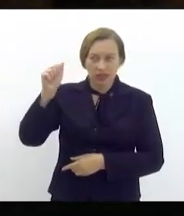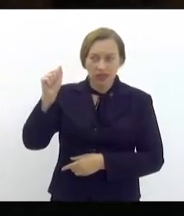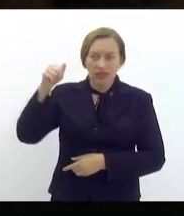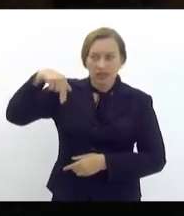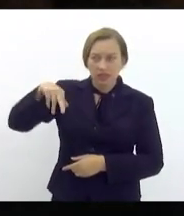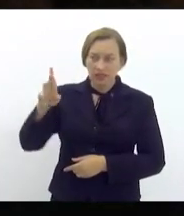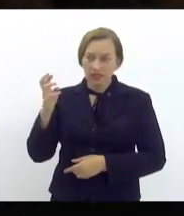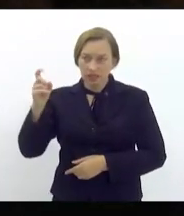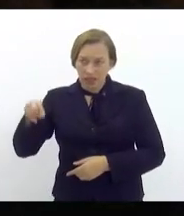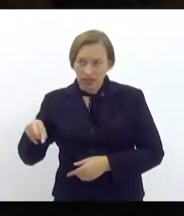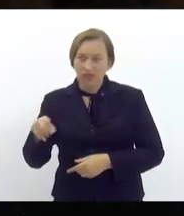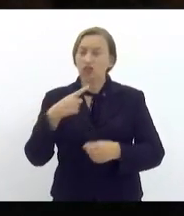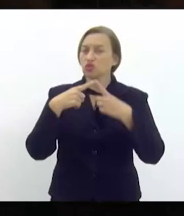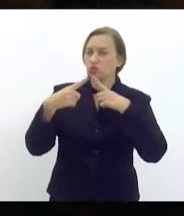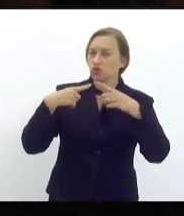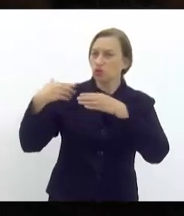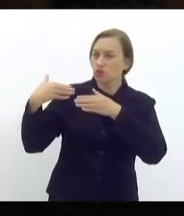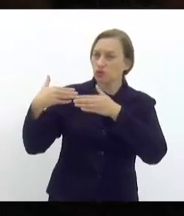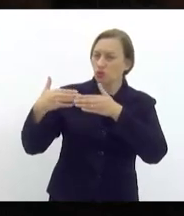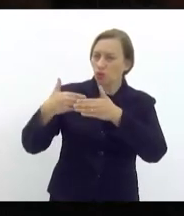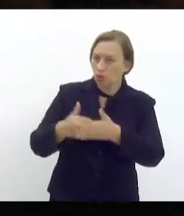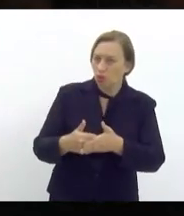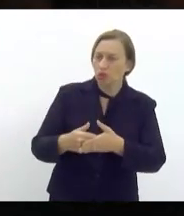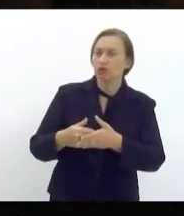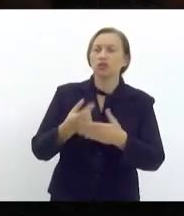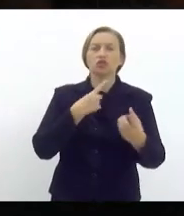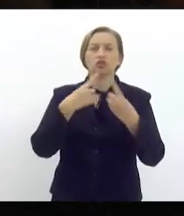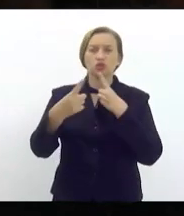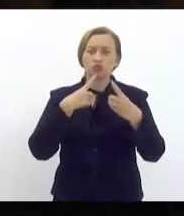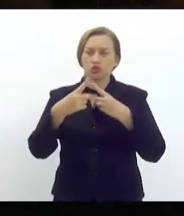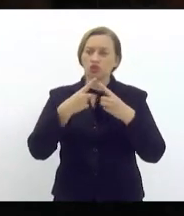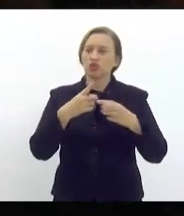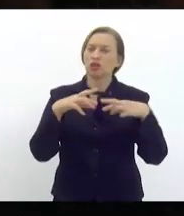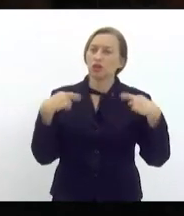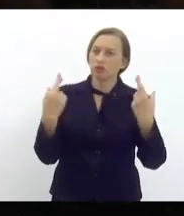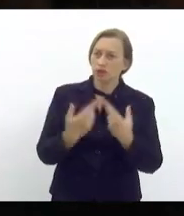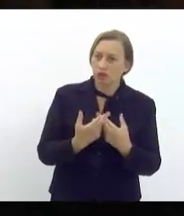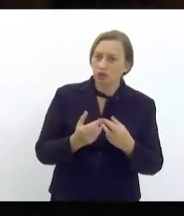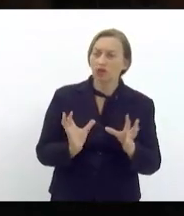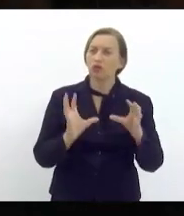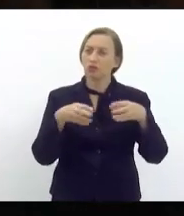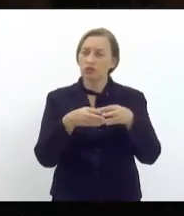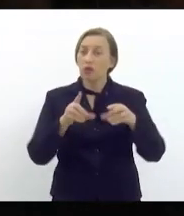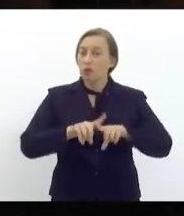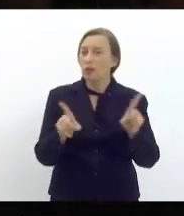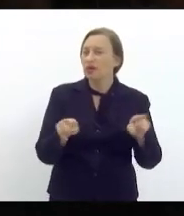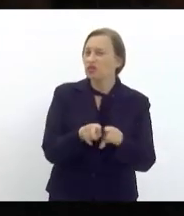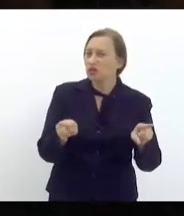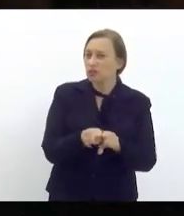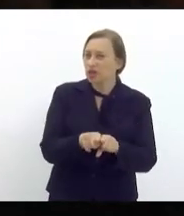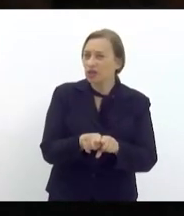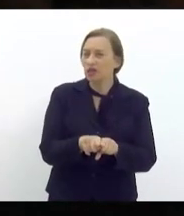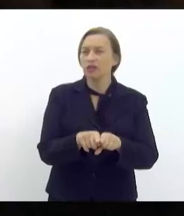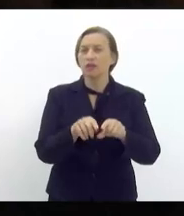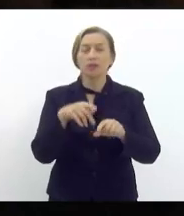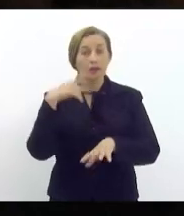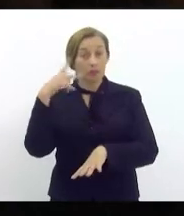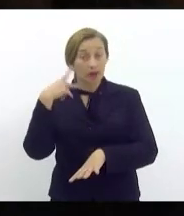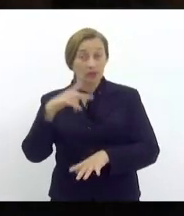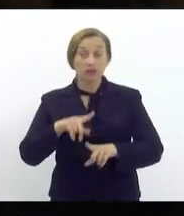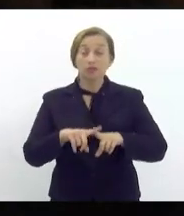meses fez intensos debates no bolso das reuniões da comissão mas também a partir do parlamento